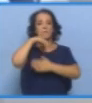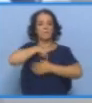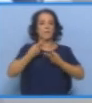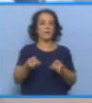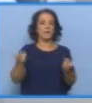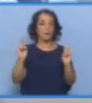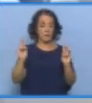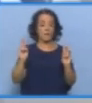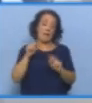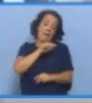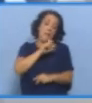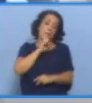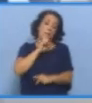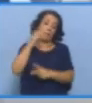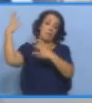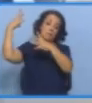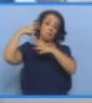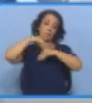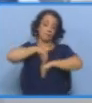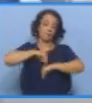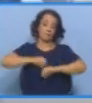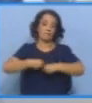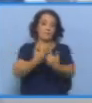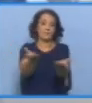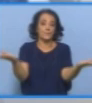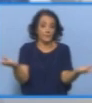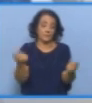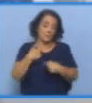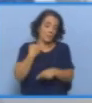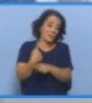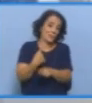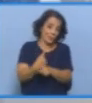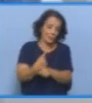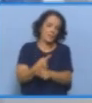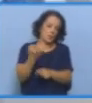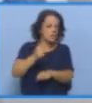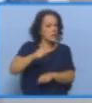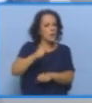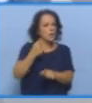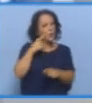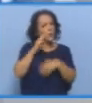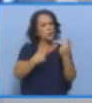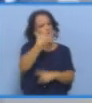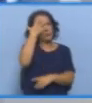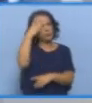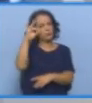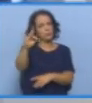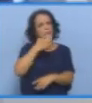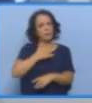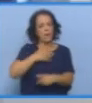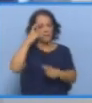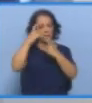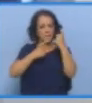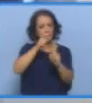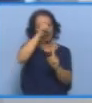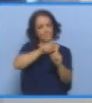depois corporiza, e eu procuro incorporizar, mas ele, sem dúvida, que me marcou muito e continua a marcar por várias razões, realmente por pensamento, pelo